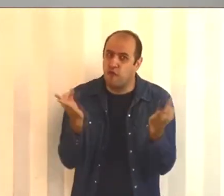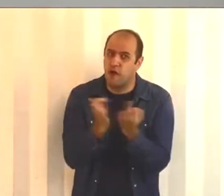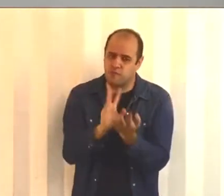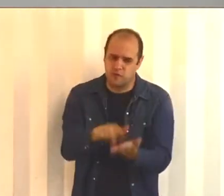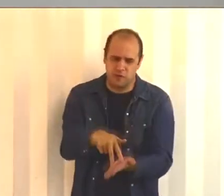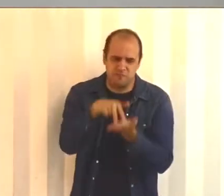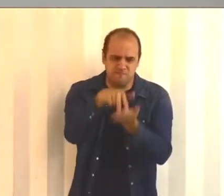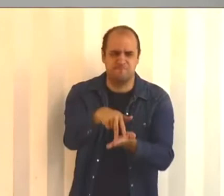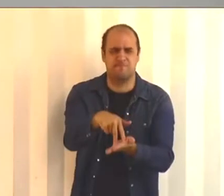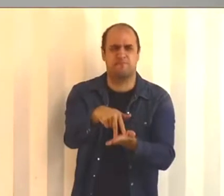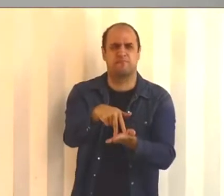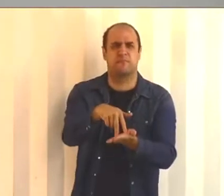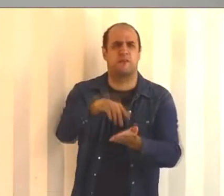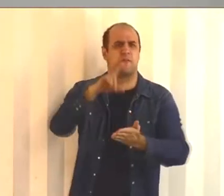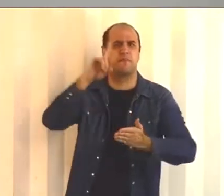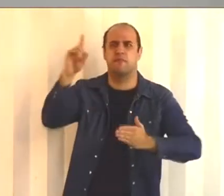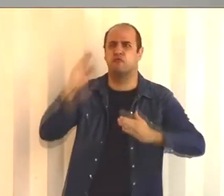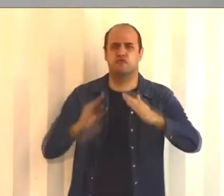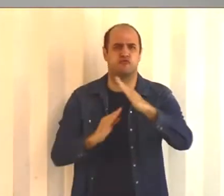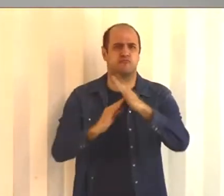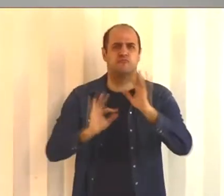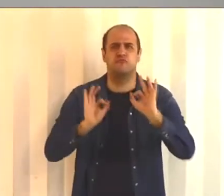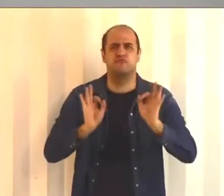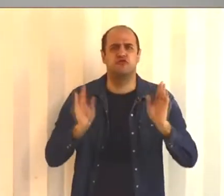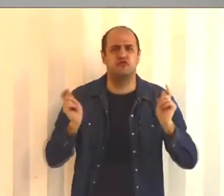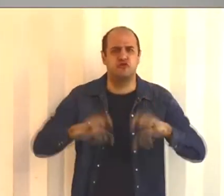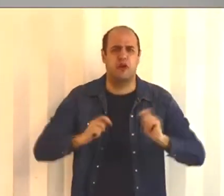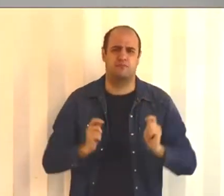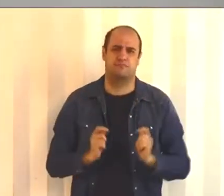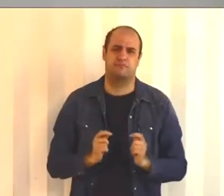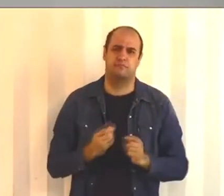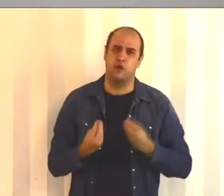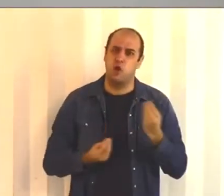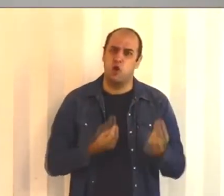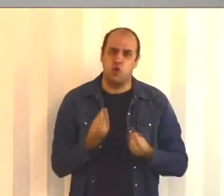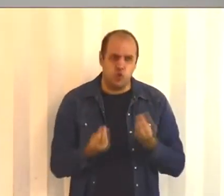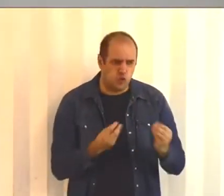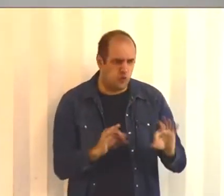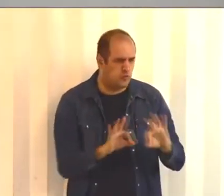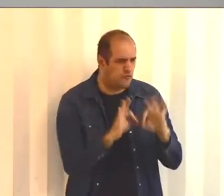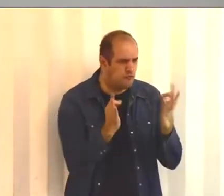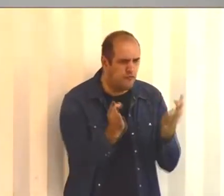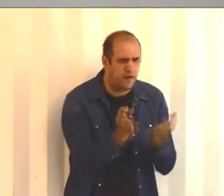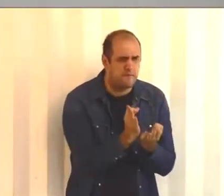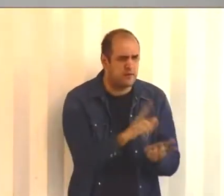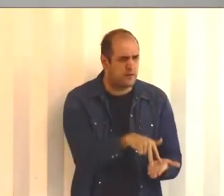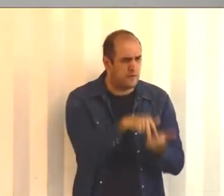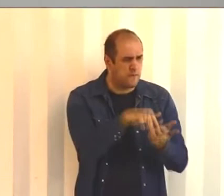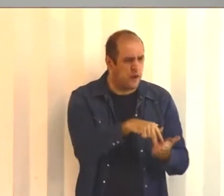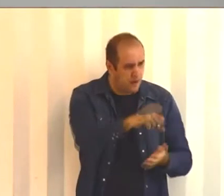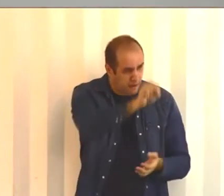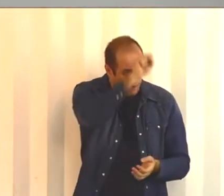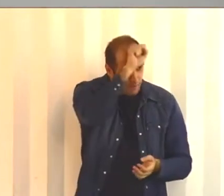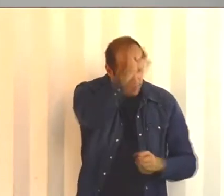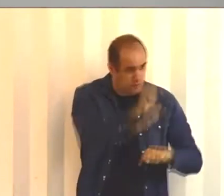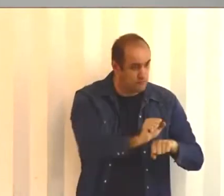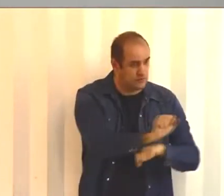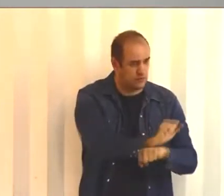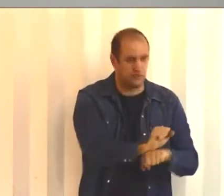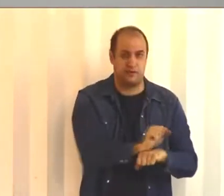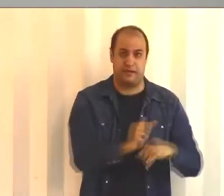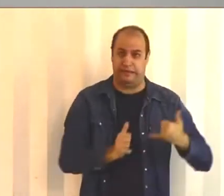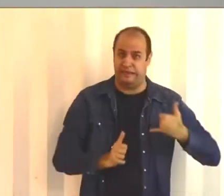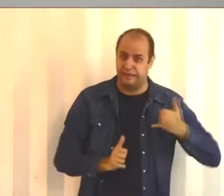sustentada pela suficiência de Deus. Como a família de Abraão foi sustentada pela família de Deus? Tinha Abraão